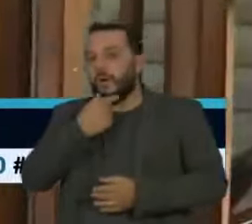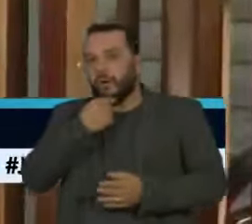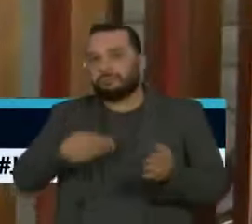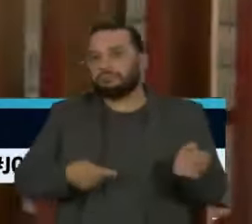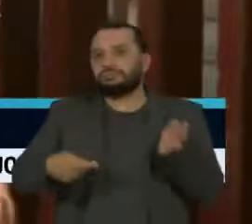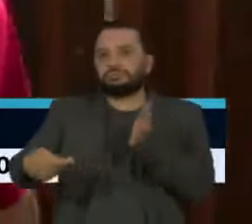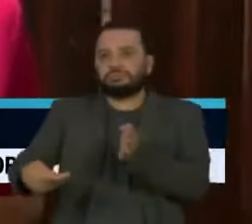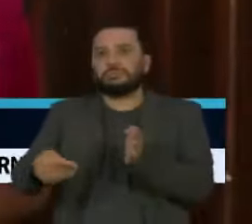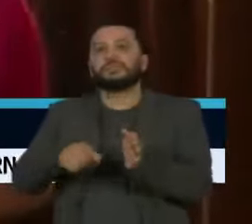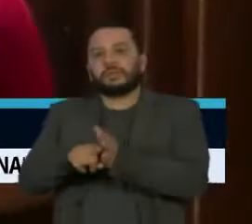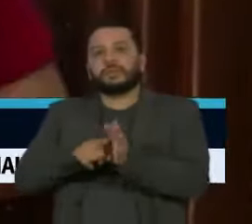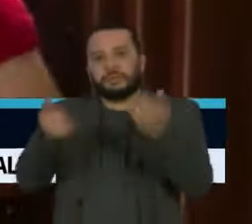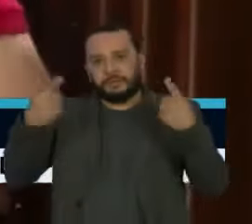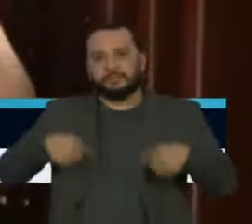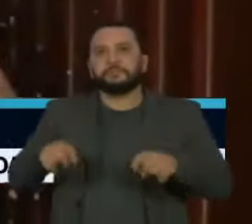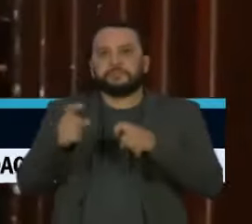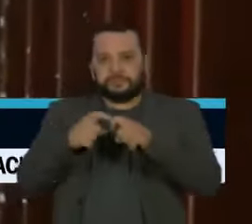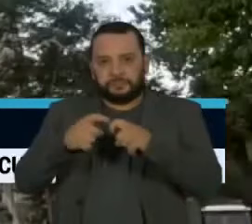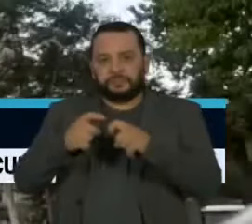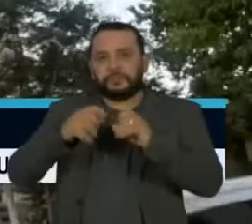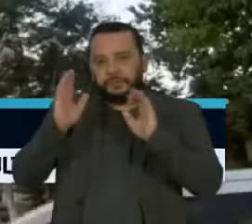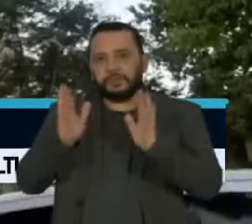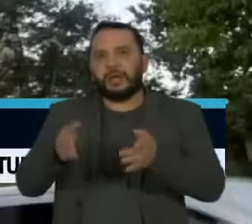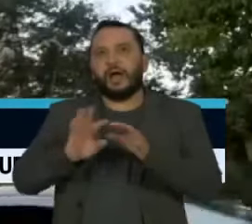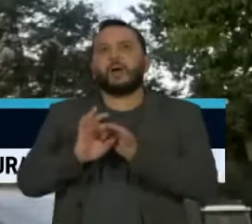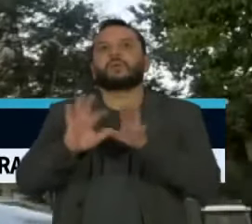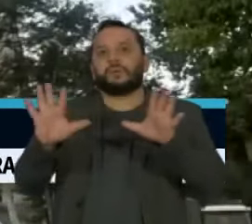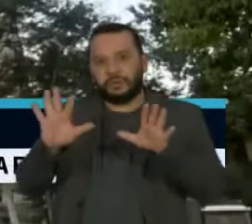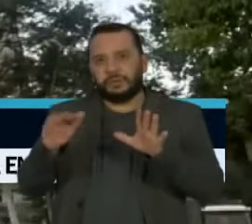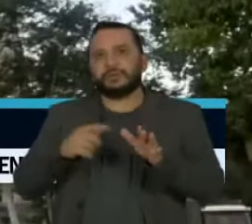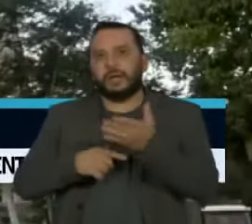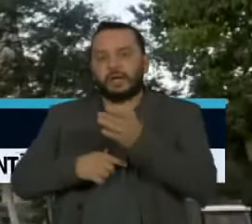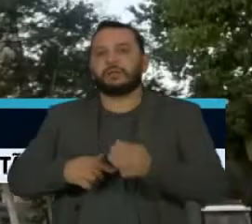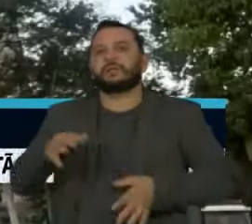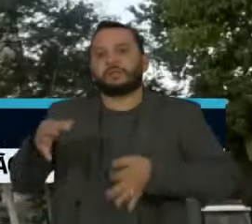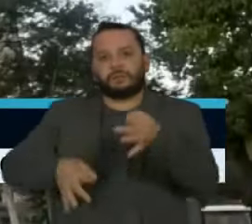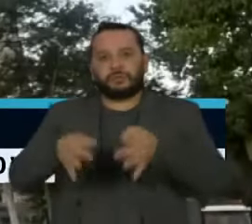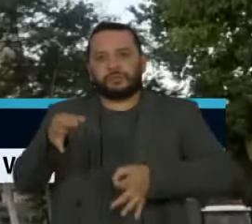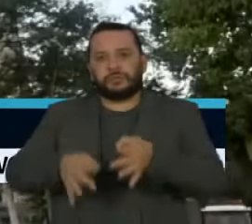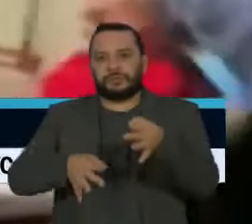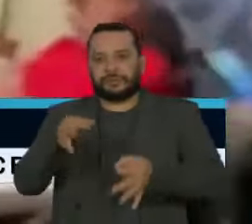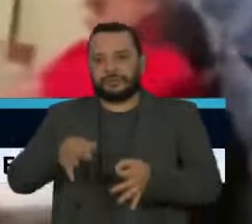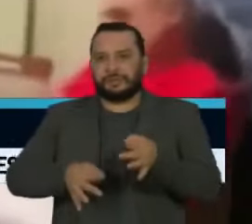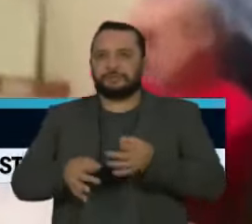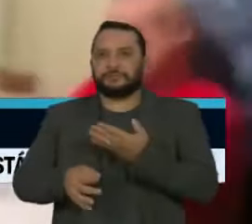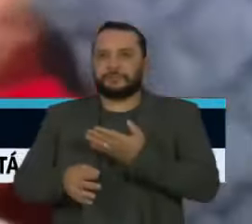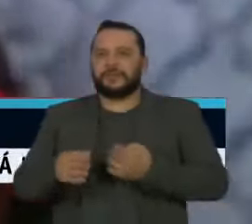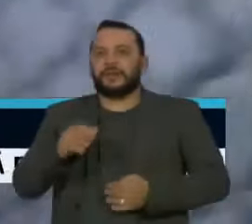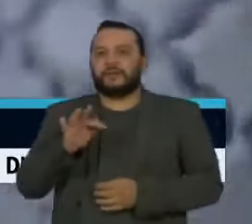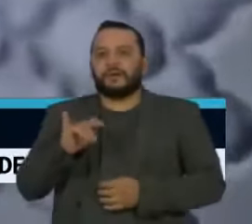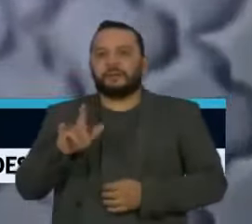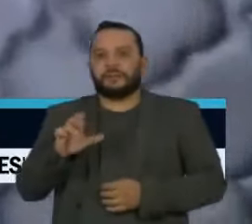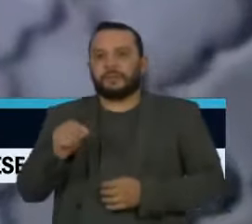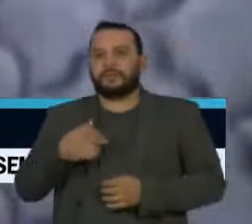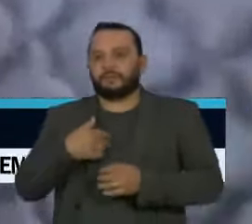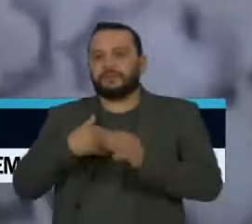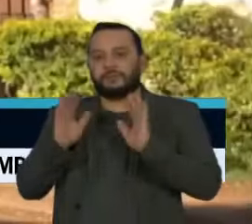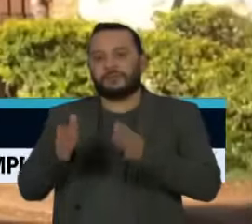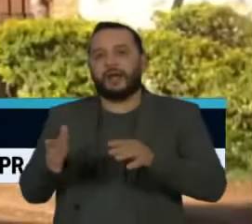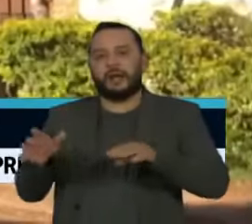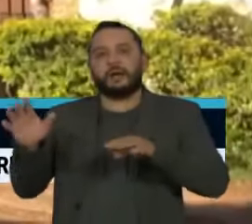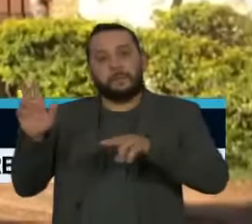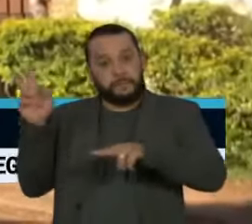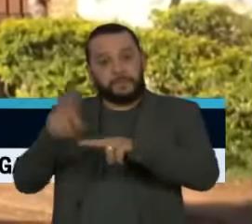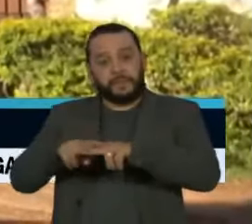para fazer exame médico, que já tinha sido autorizado pelo Tribunal de Justiça. Fabrício Queiroz foi detido em 18